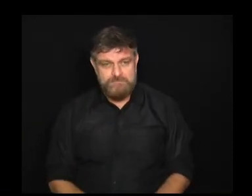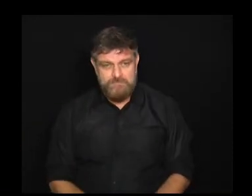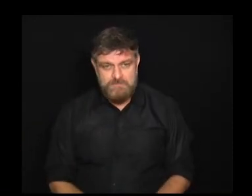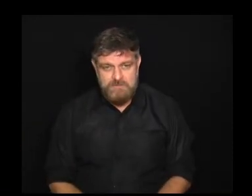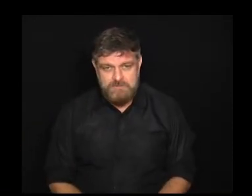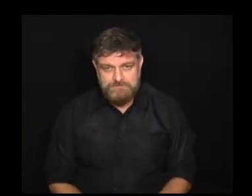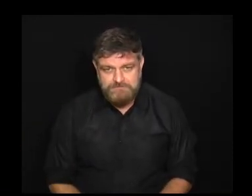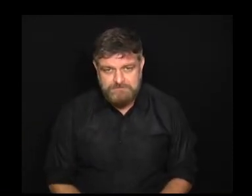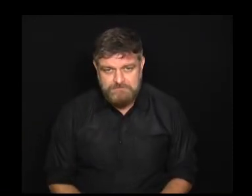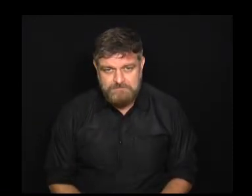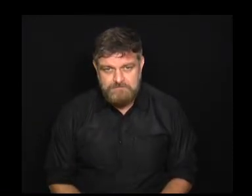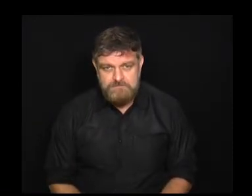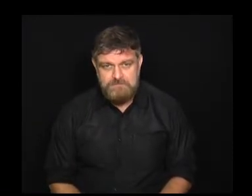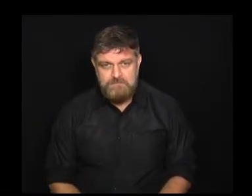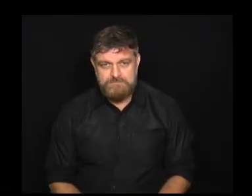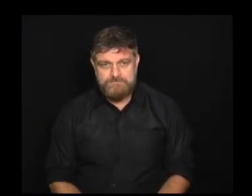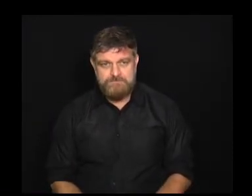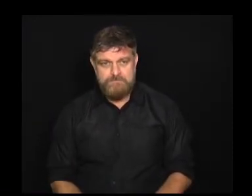são